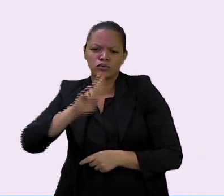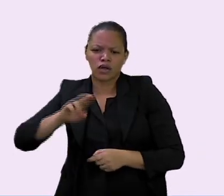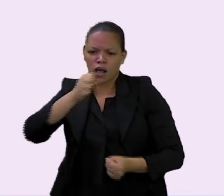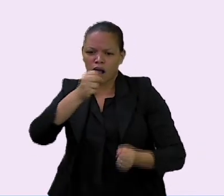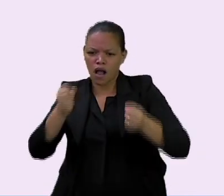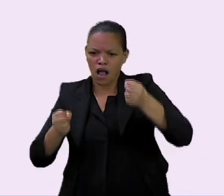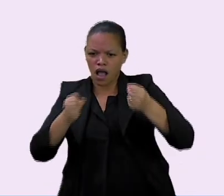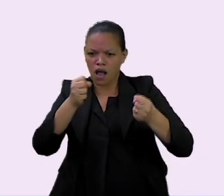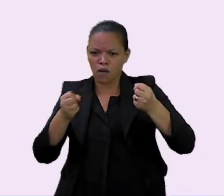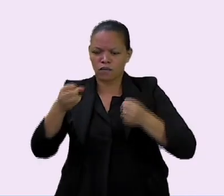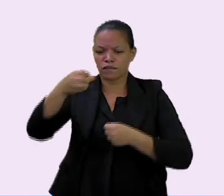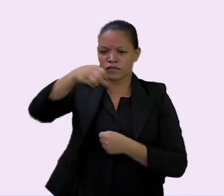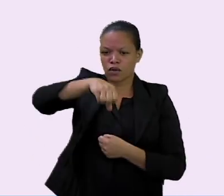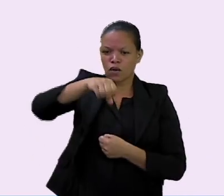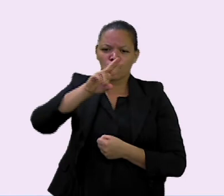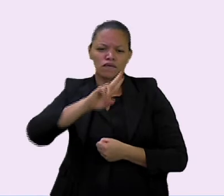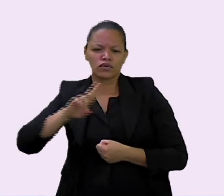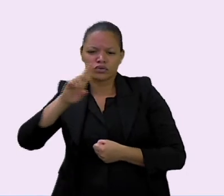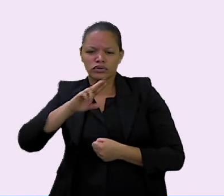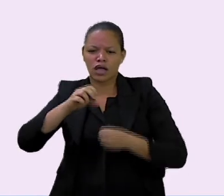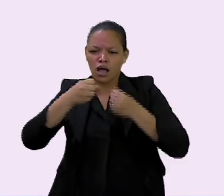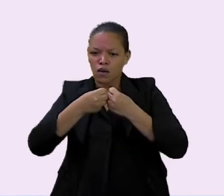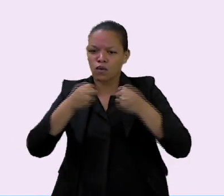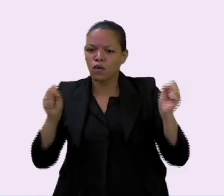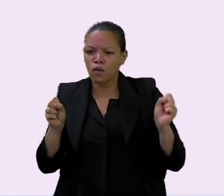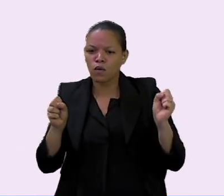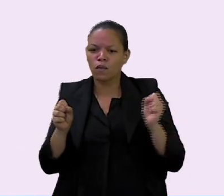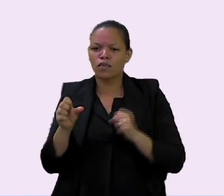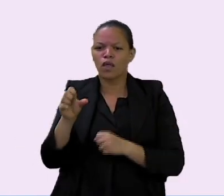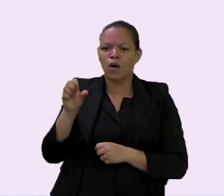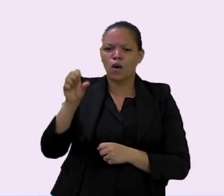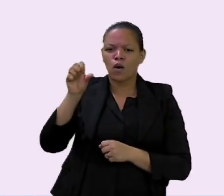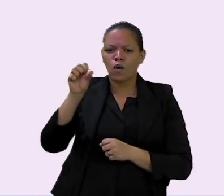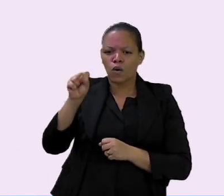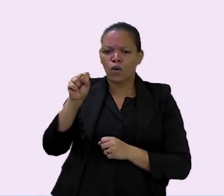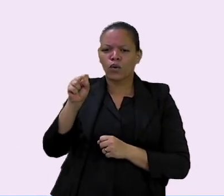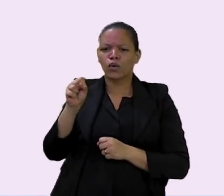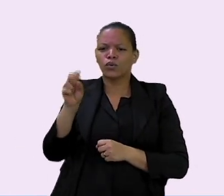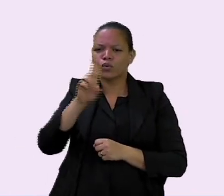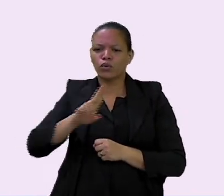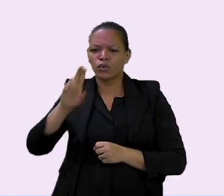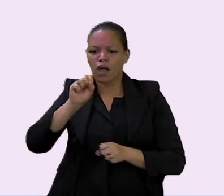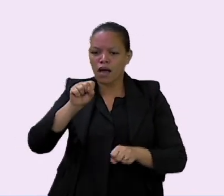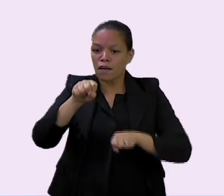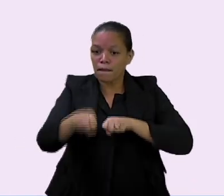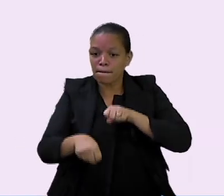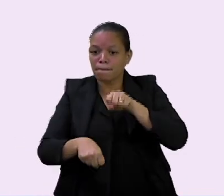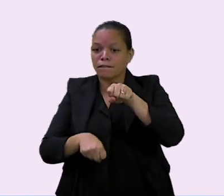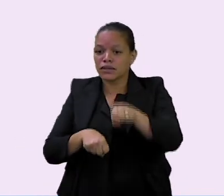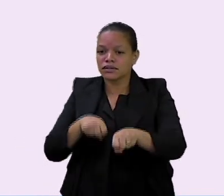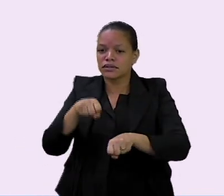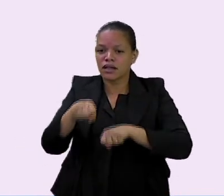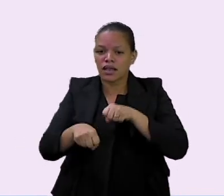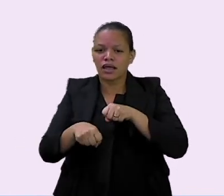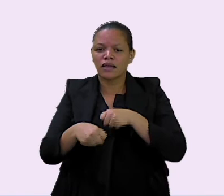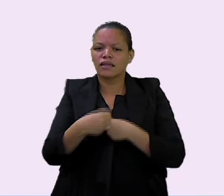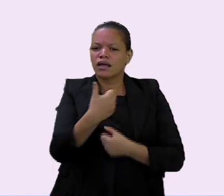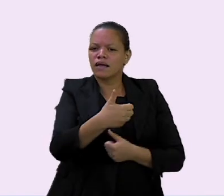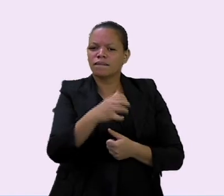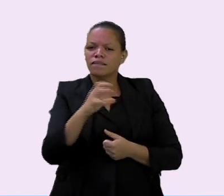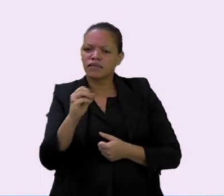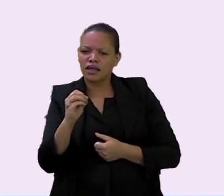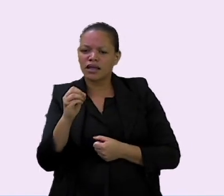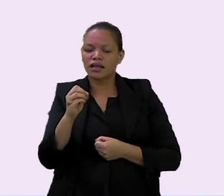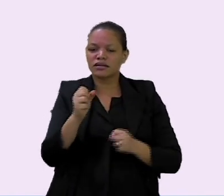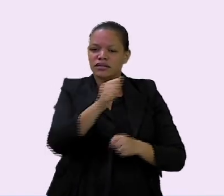o ônibus, 8 alunos a bicicleta e 10 foram a pé. Sabendo que